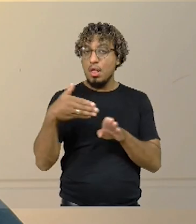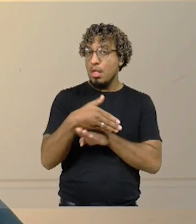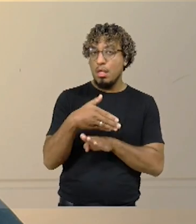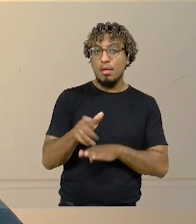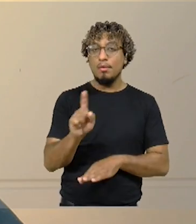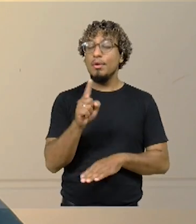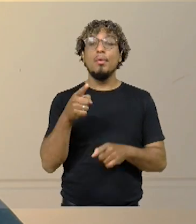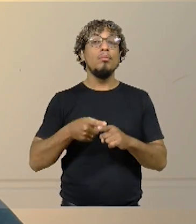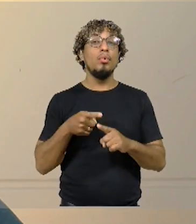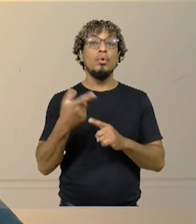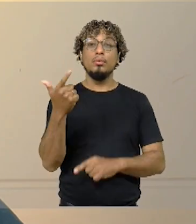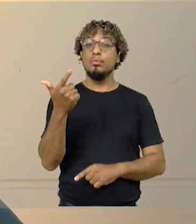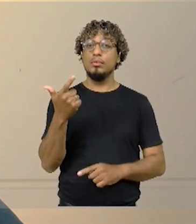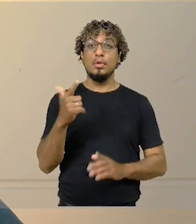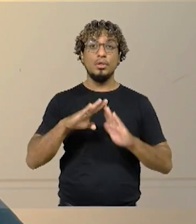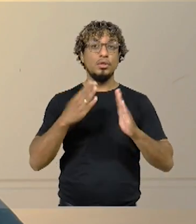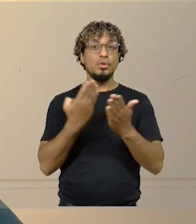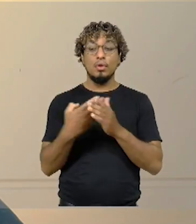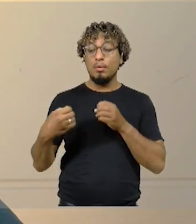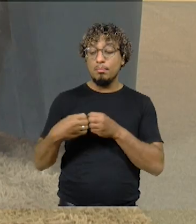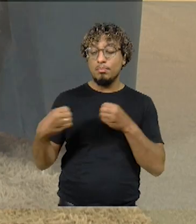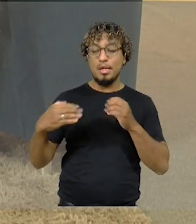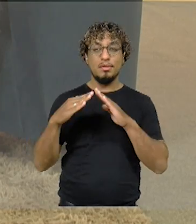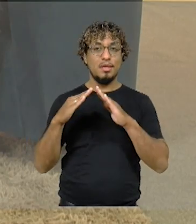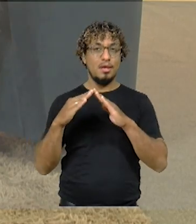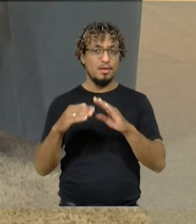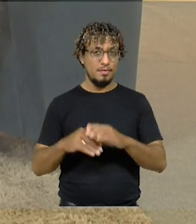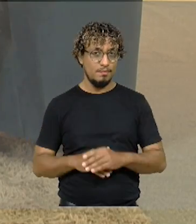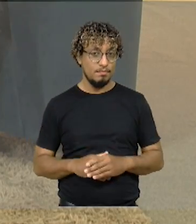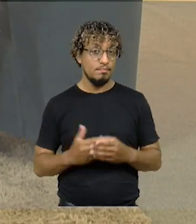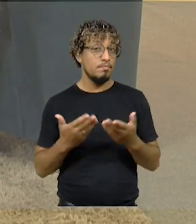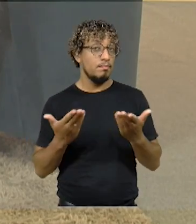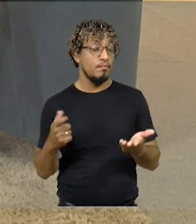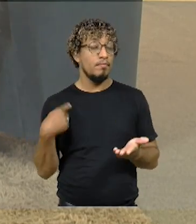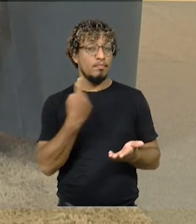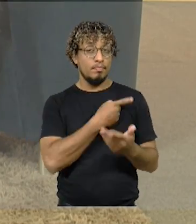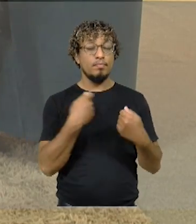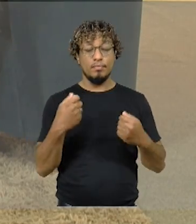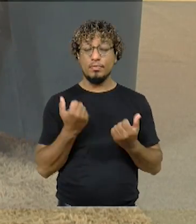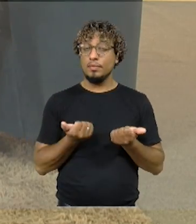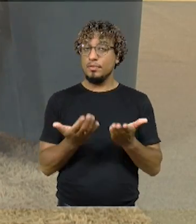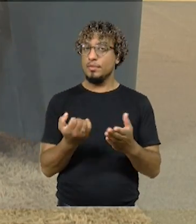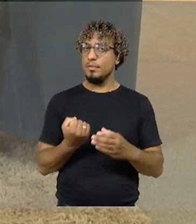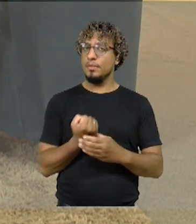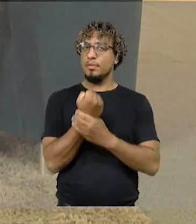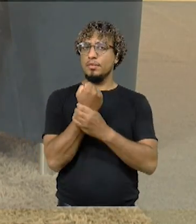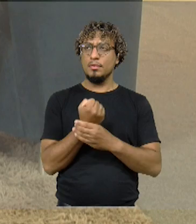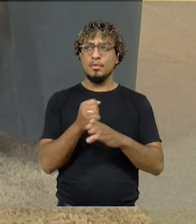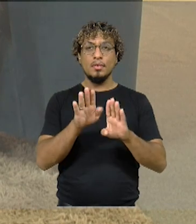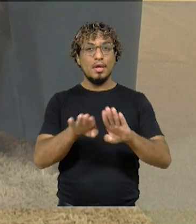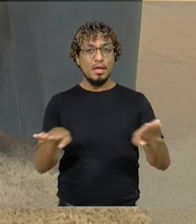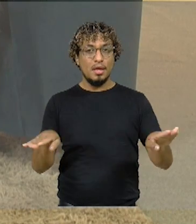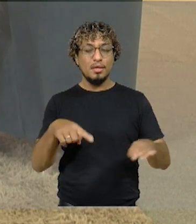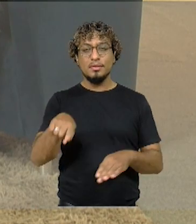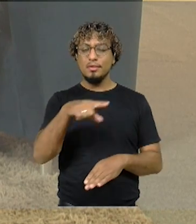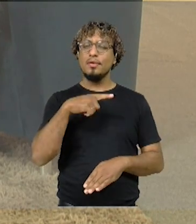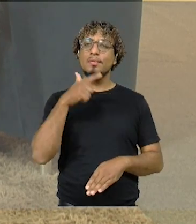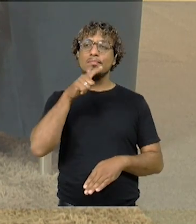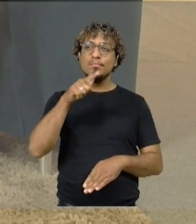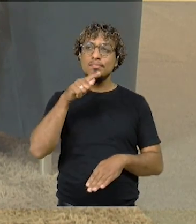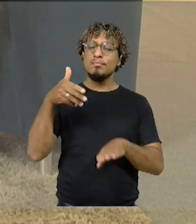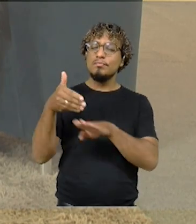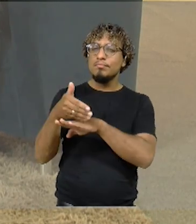né, ao plano de educação básica que foi aprovado recentemente, né, que você precisa ter as disciplinas, todas as disciplinas da área